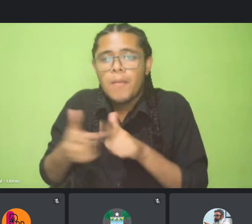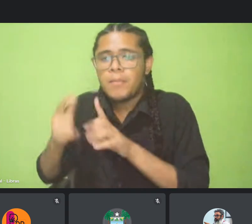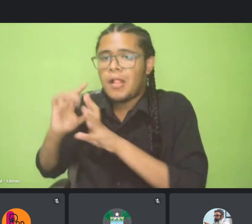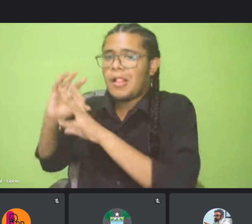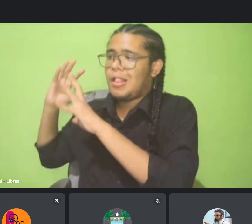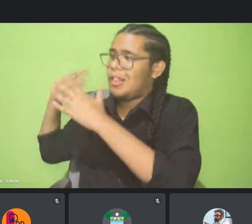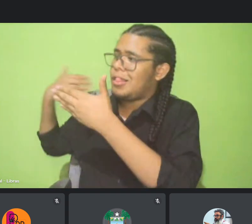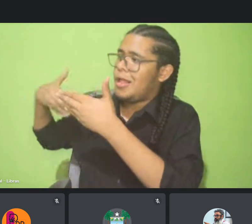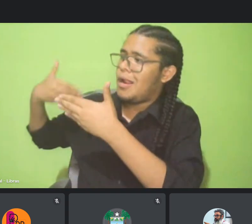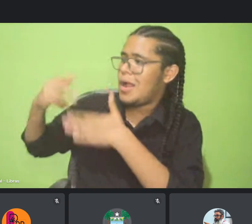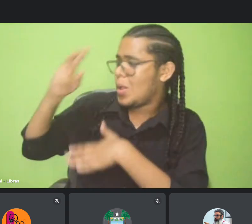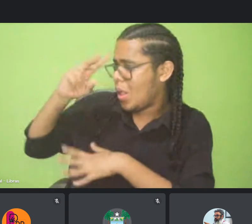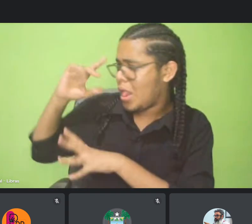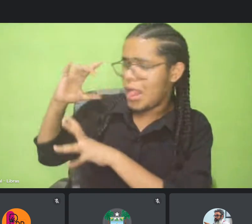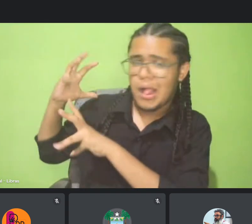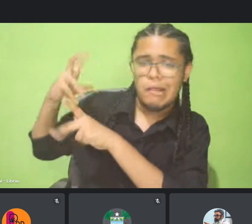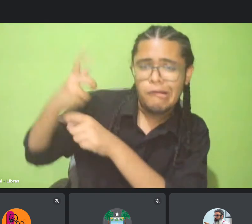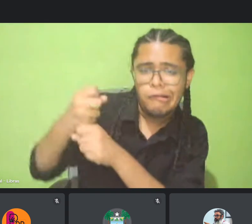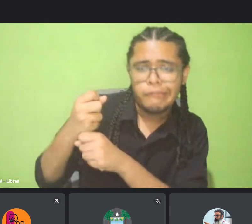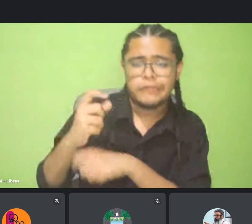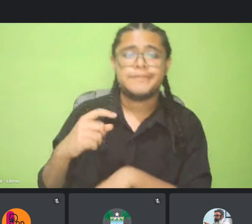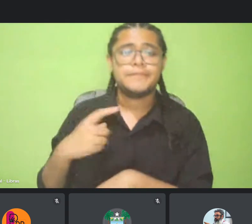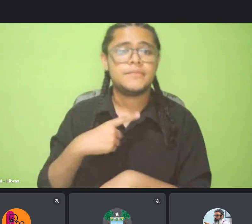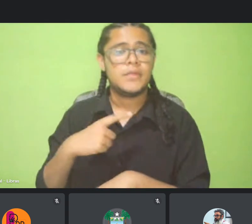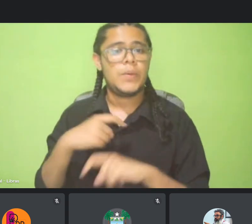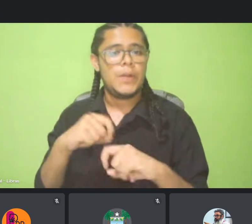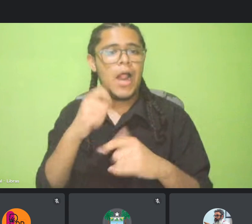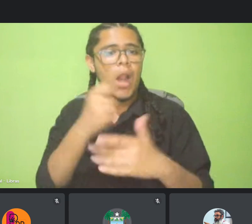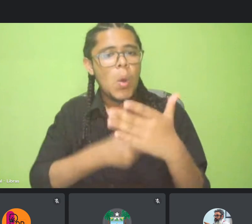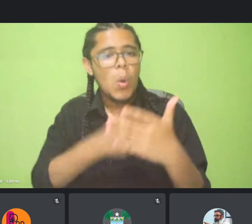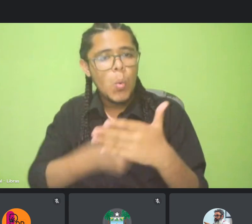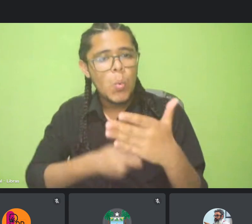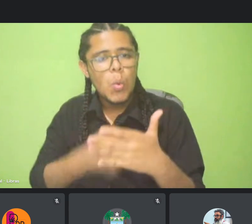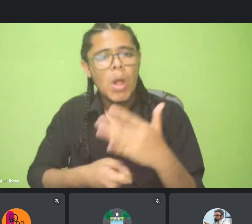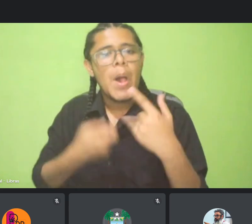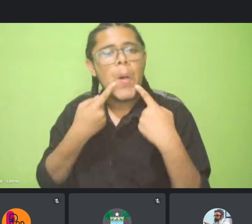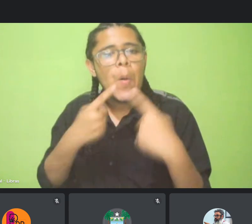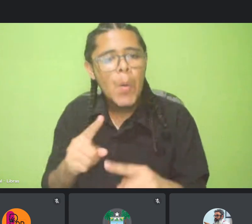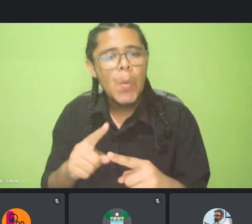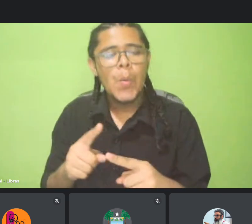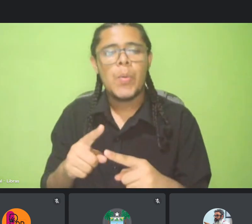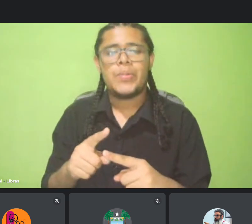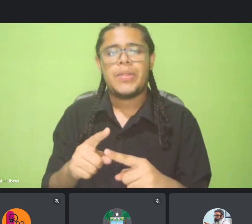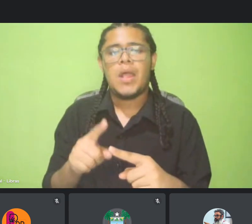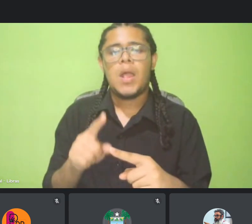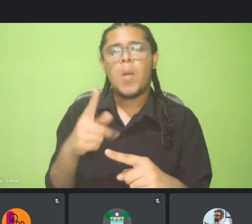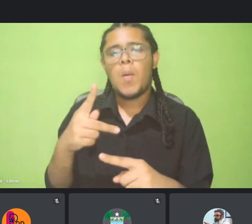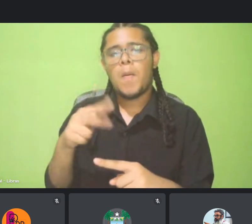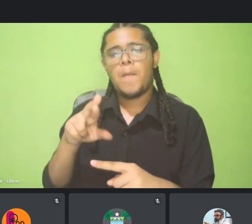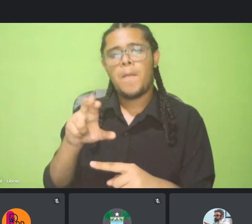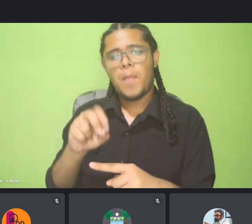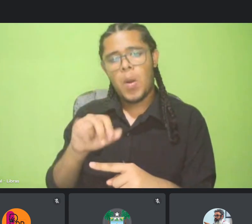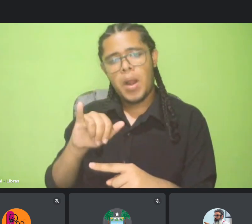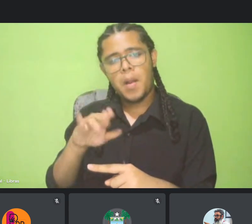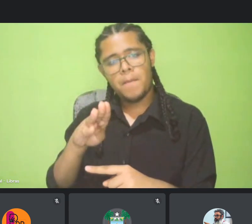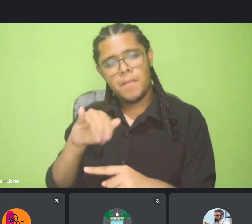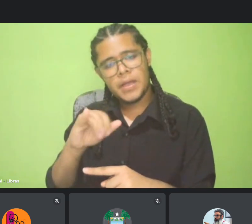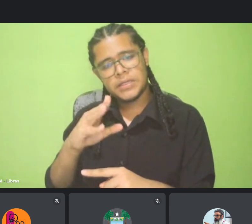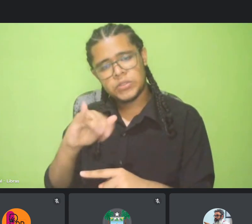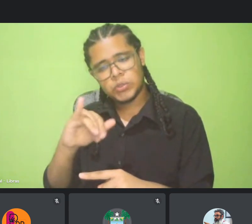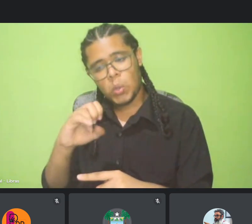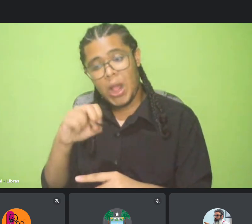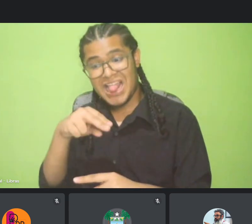antiproibicionista também, né? Que é uma luta importante. Que também está bastante presente